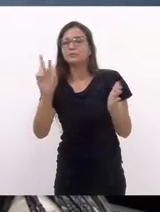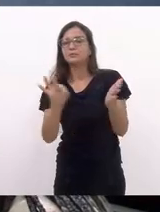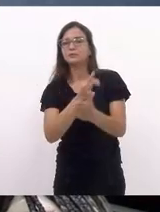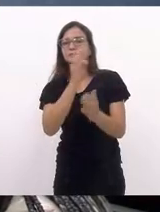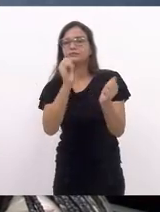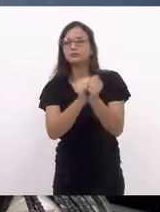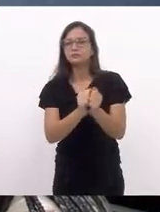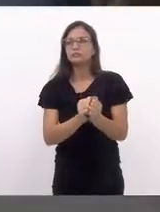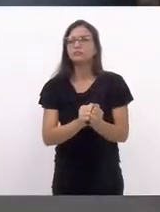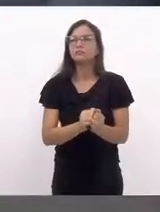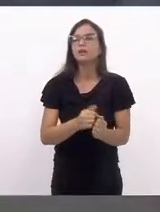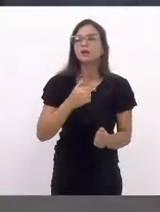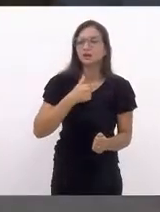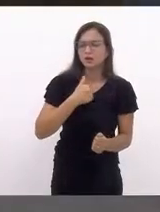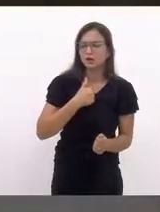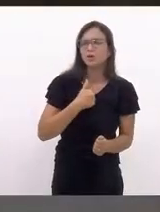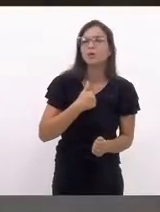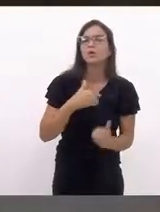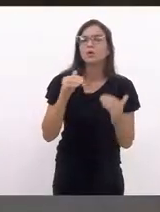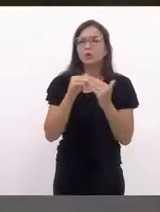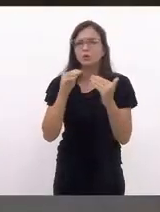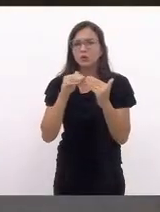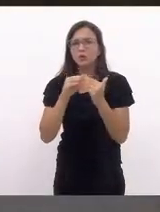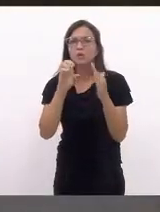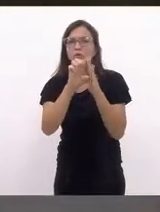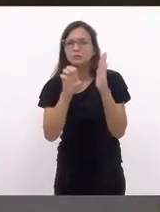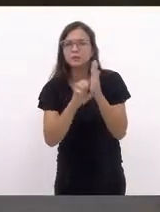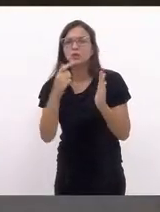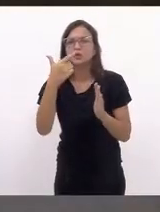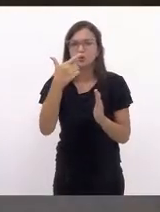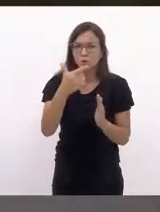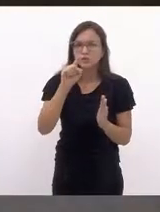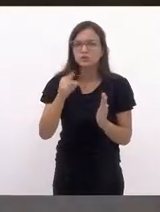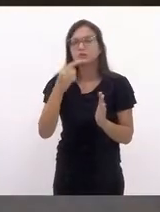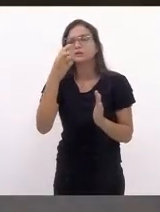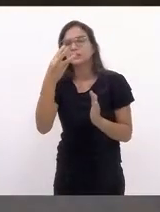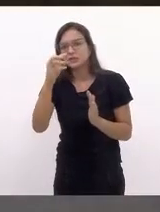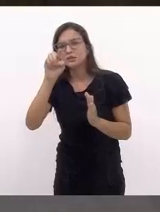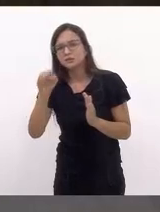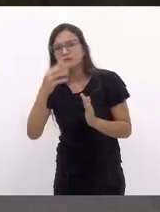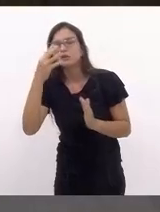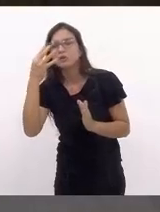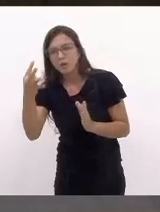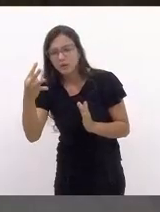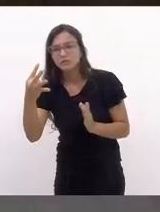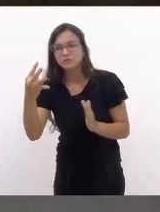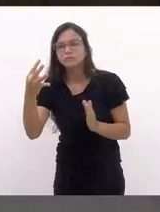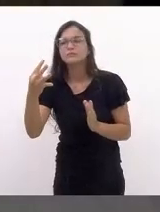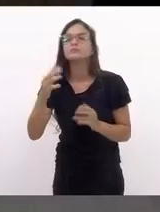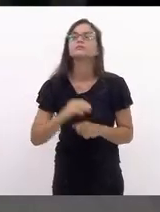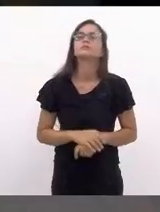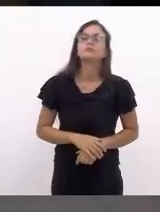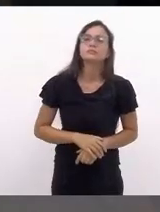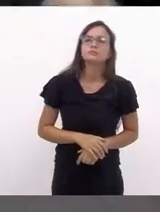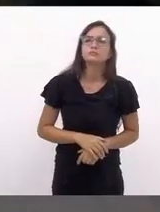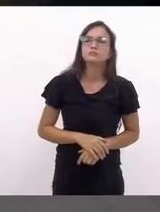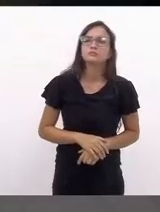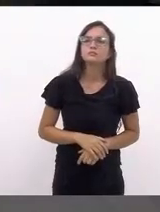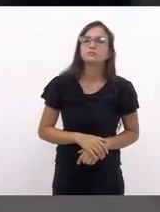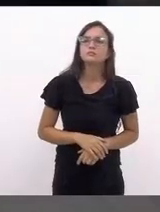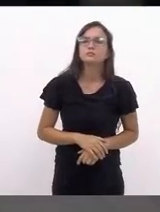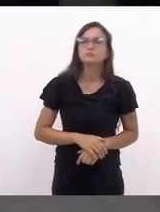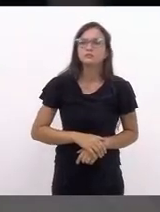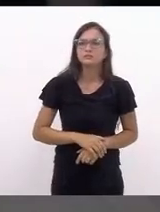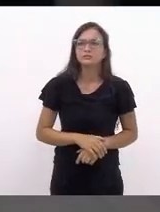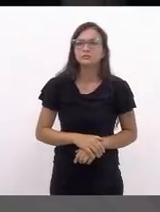favorável de vendas dois e três favorável com subemenda à emenda quatro concluindo por substitutivo tem segundo a